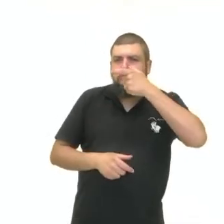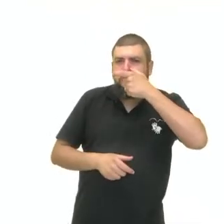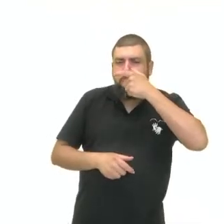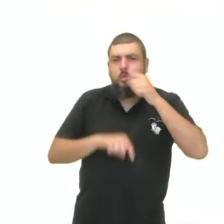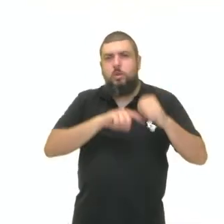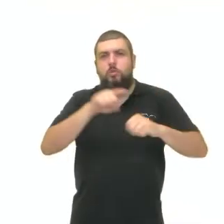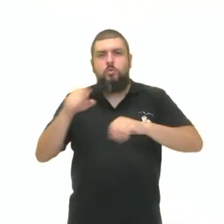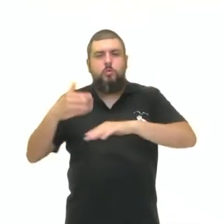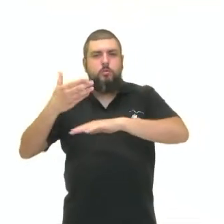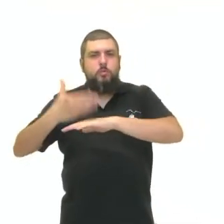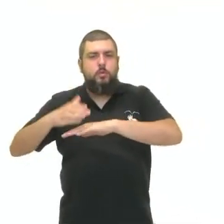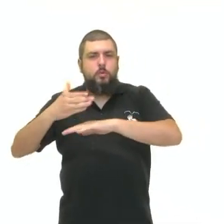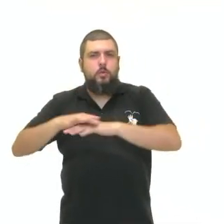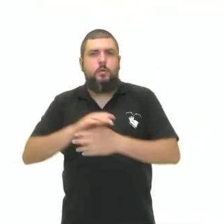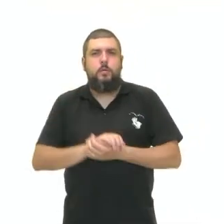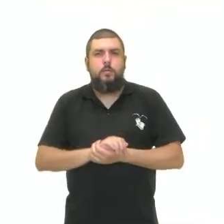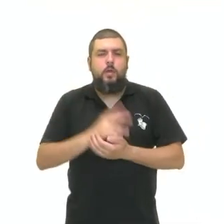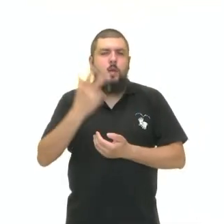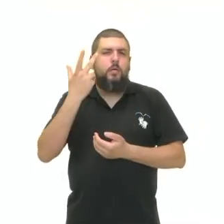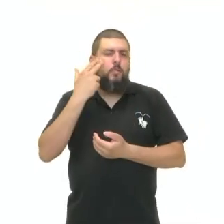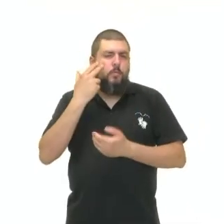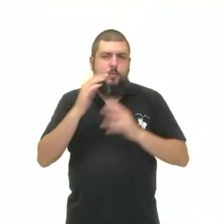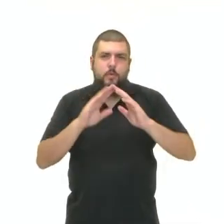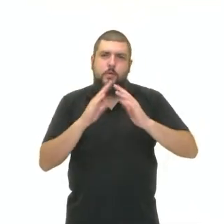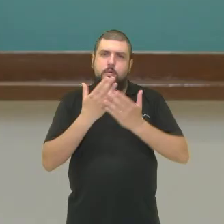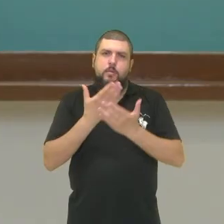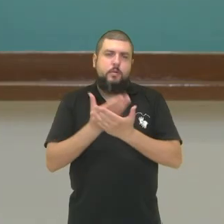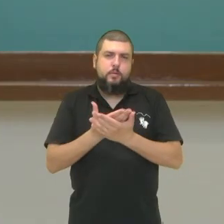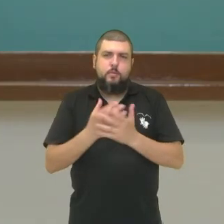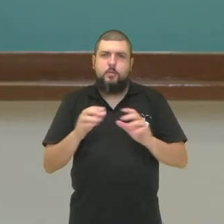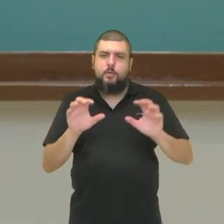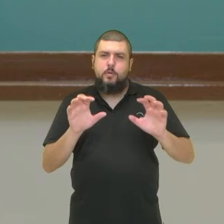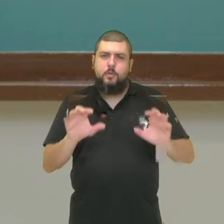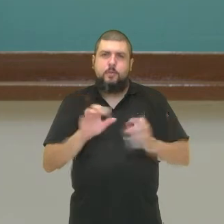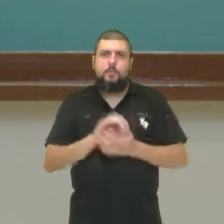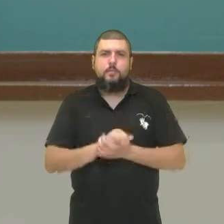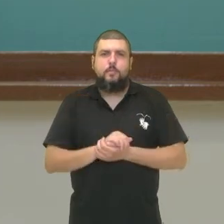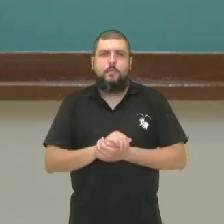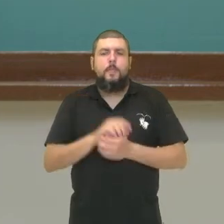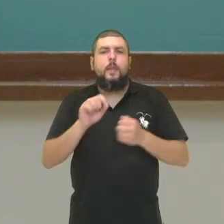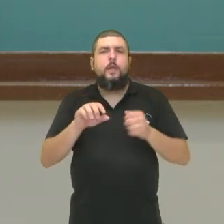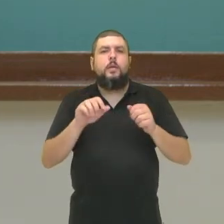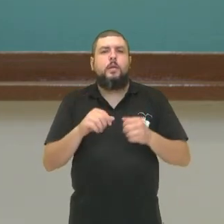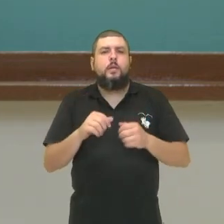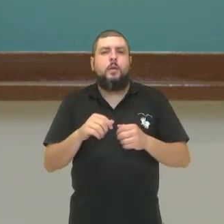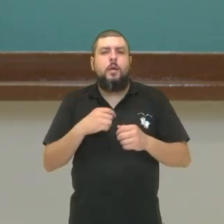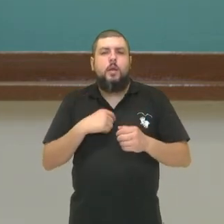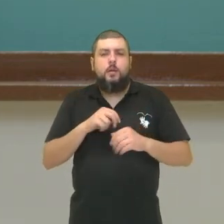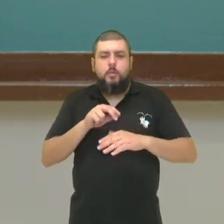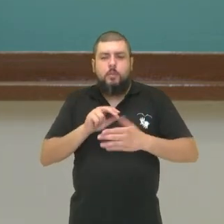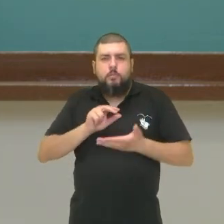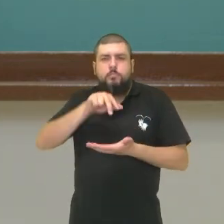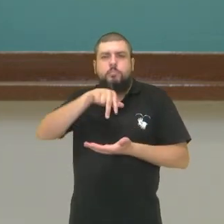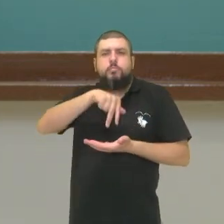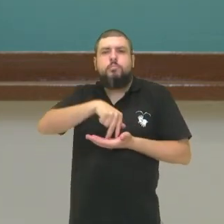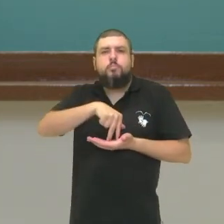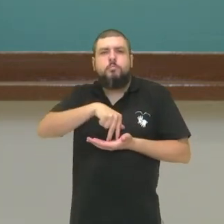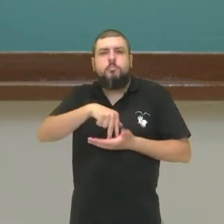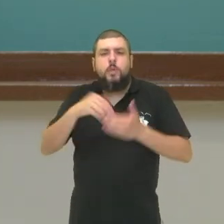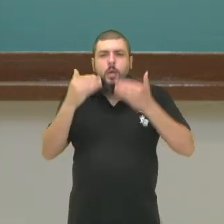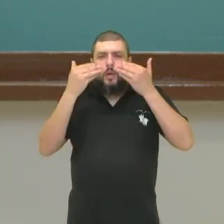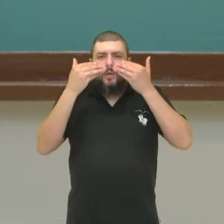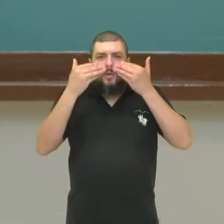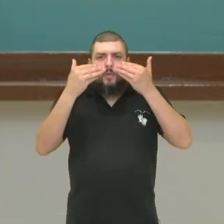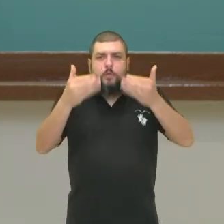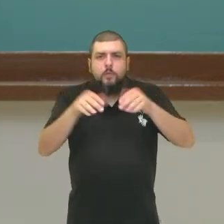quando nós vamos fazer uma apresentação. O pessoal que está do lado de lá, das carteiras, é o público, e quem está do lado de